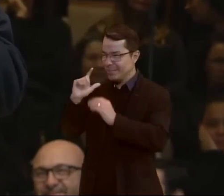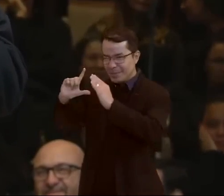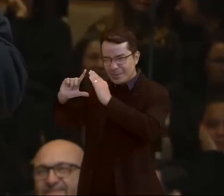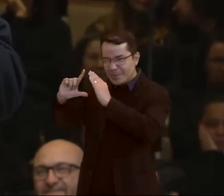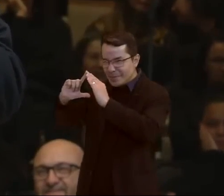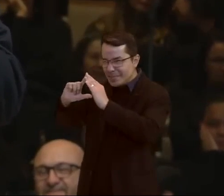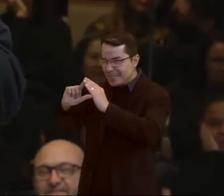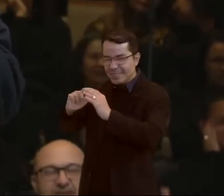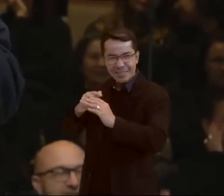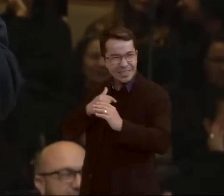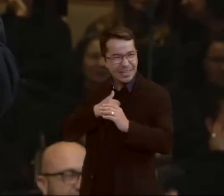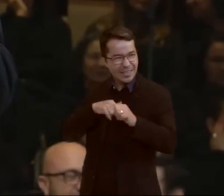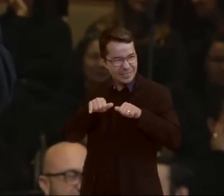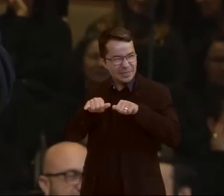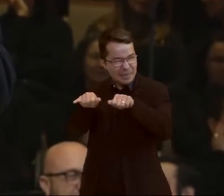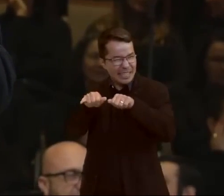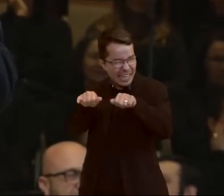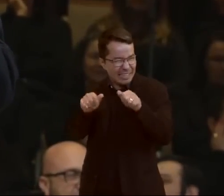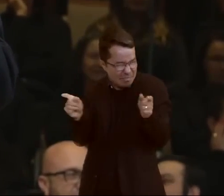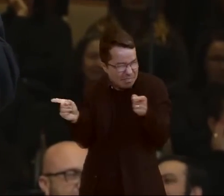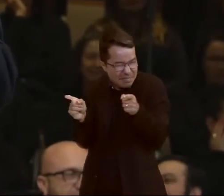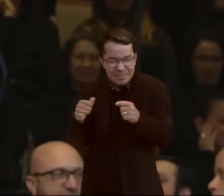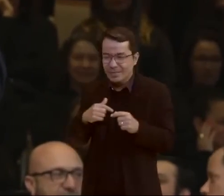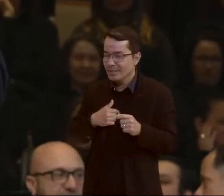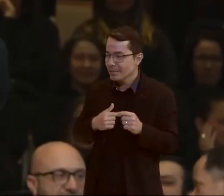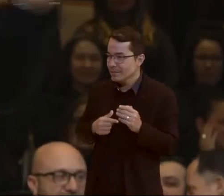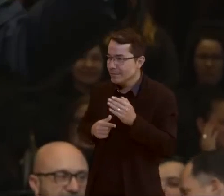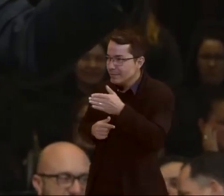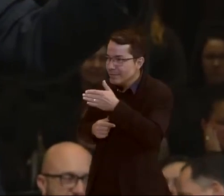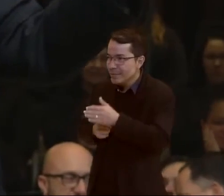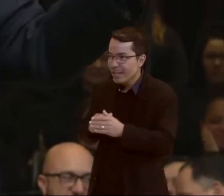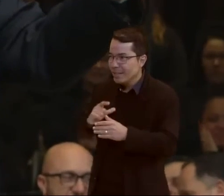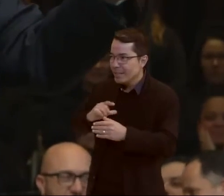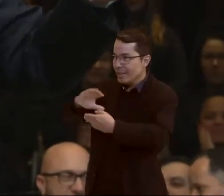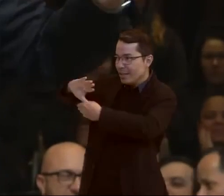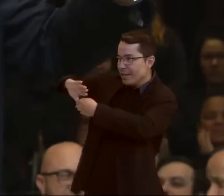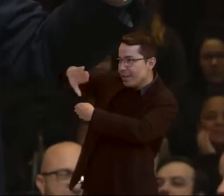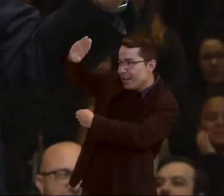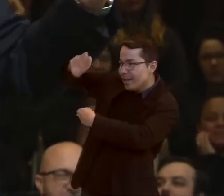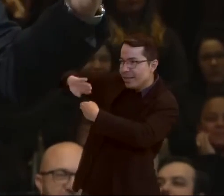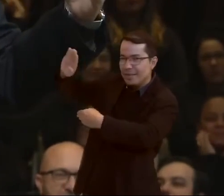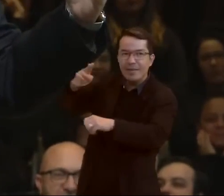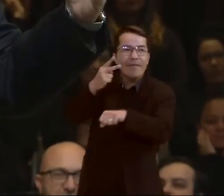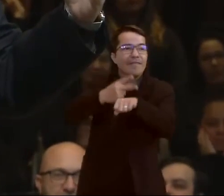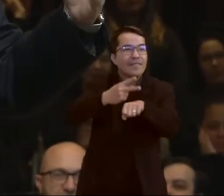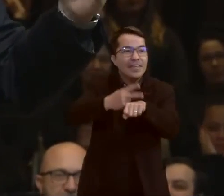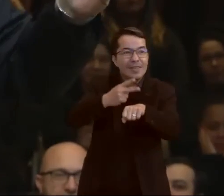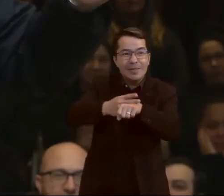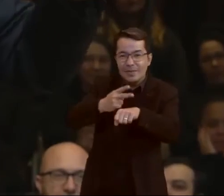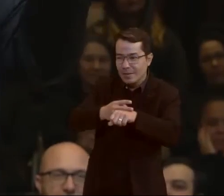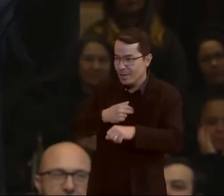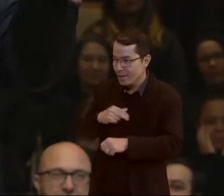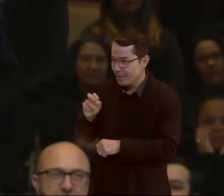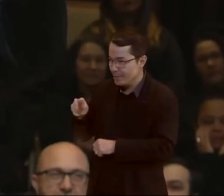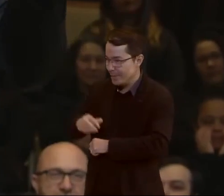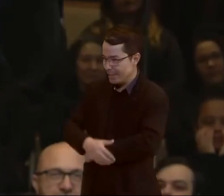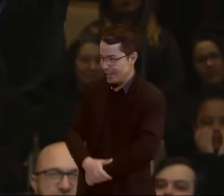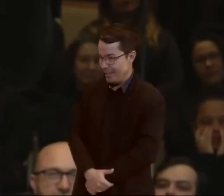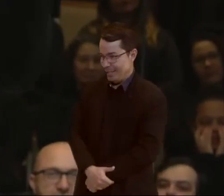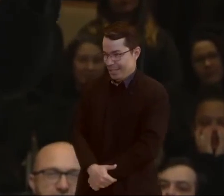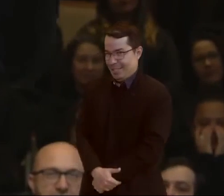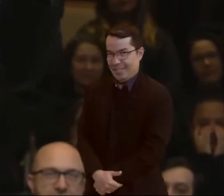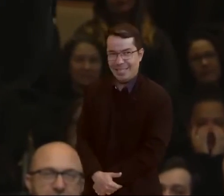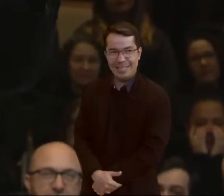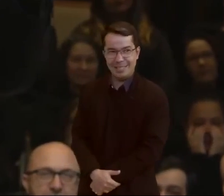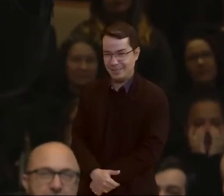vidro, assim meio chanfrada, não é? E perto da paredezinha tinha um vãozinho assim, e esse